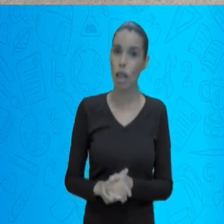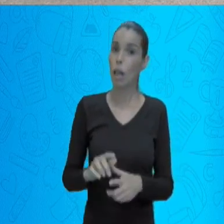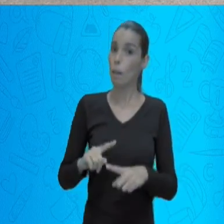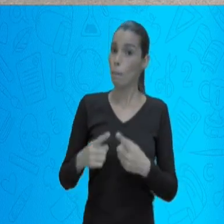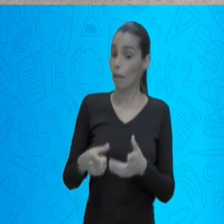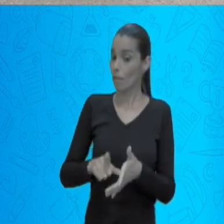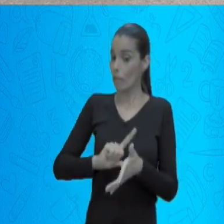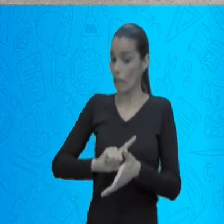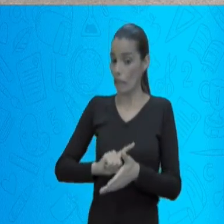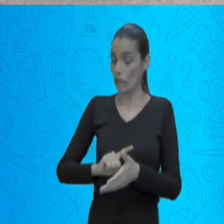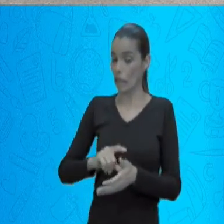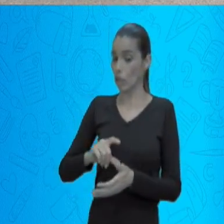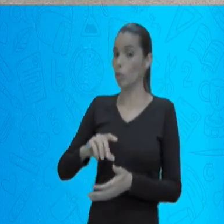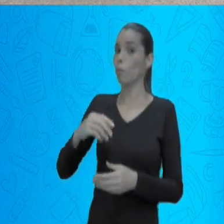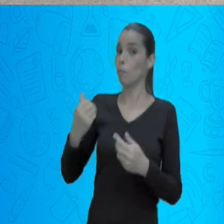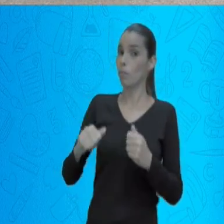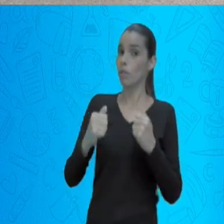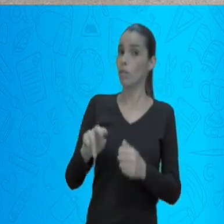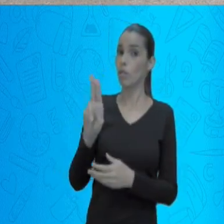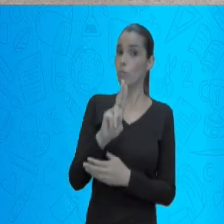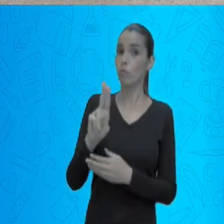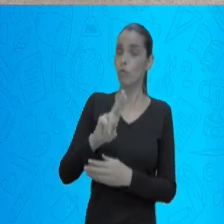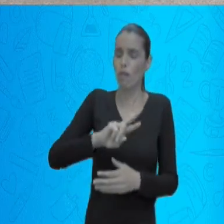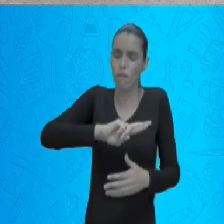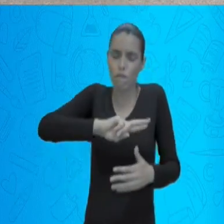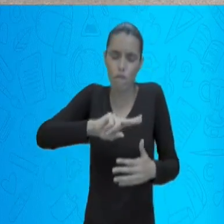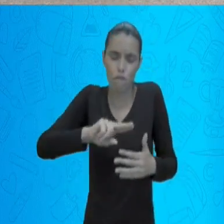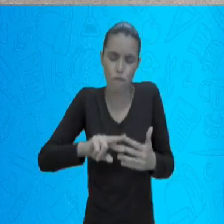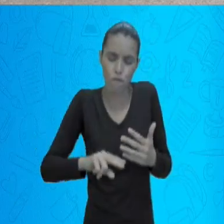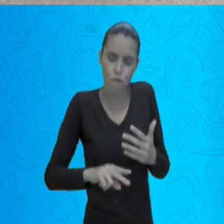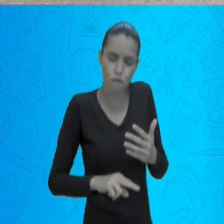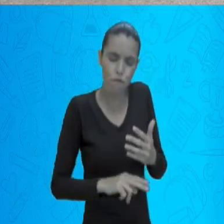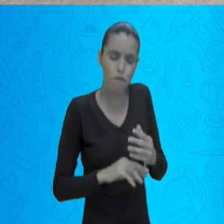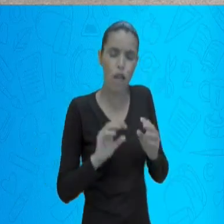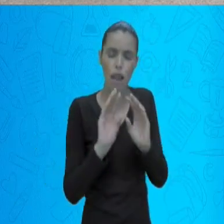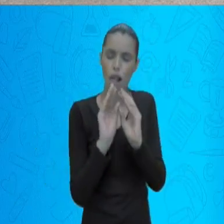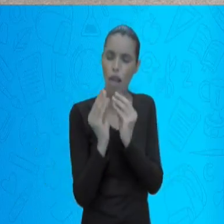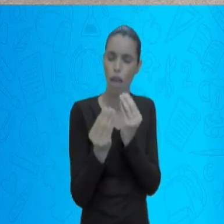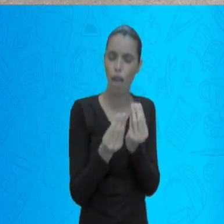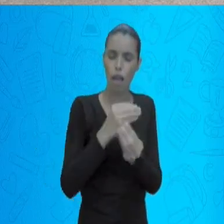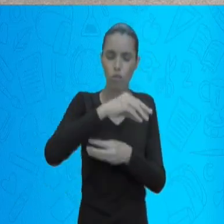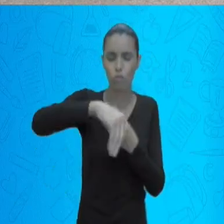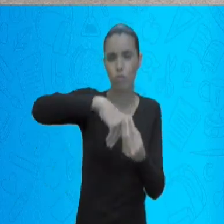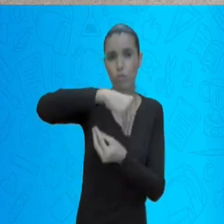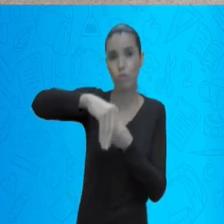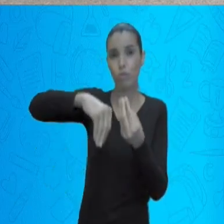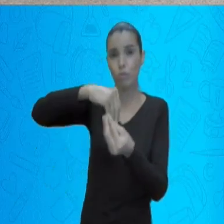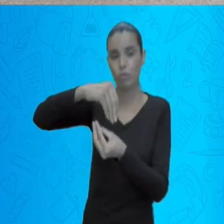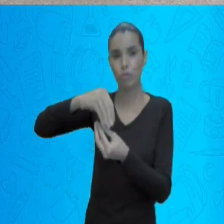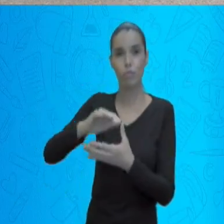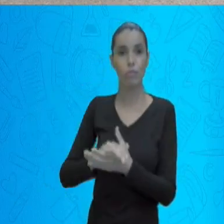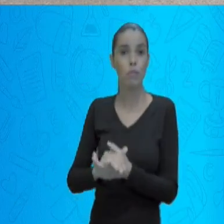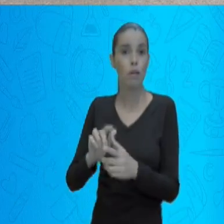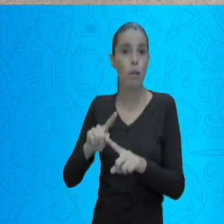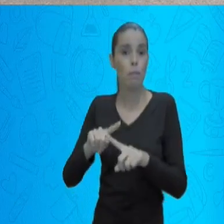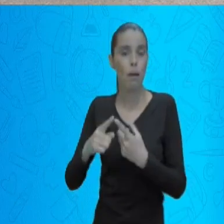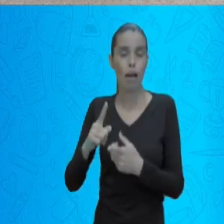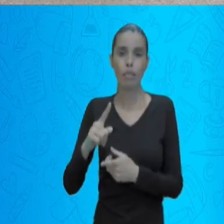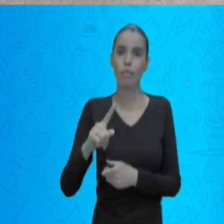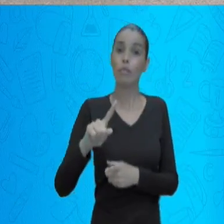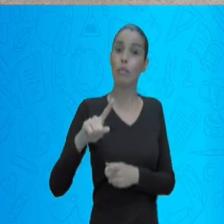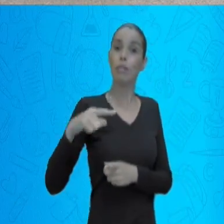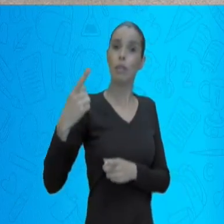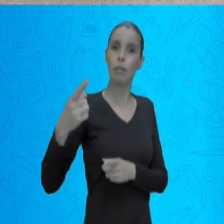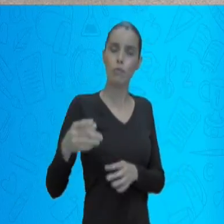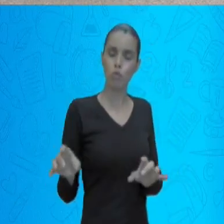bolo, nós precisaremos utilizar diversos componentes. Mas a hora que a massa está pronta, aqui está o trigo, aqui tem